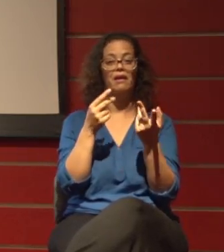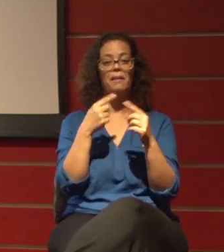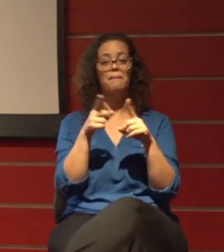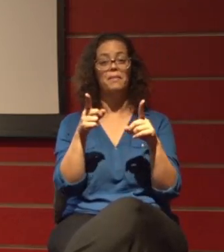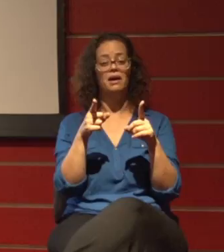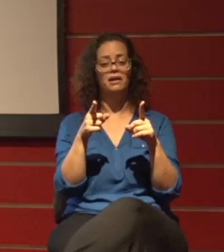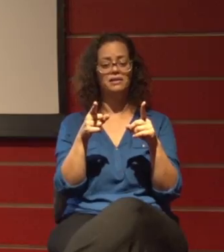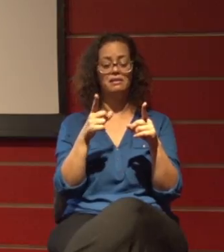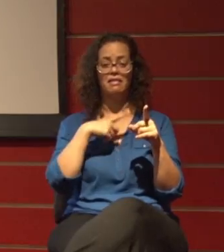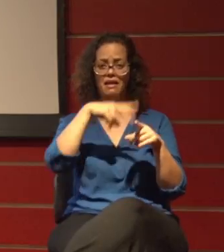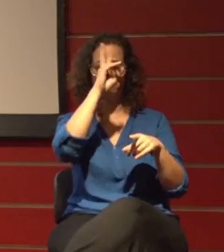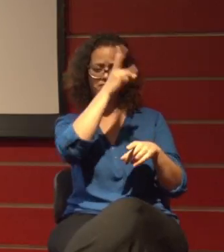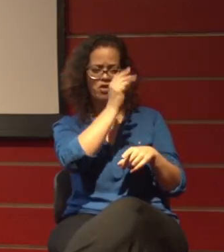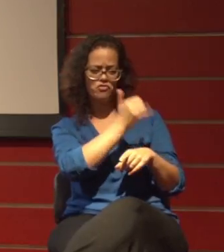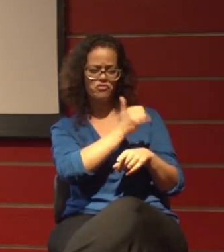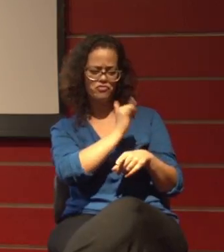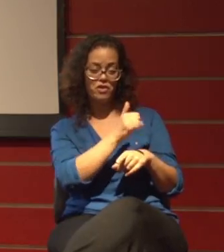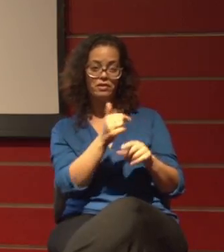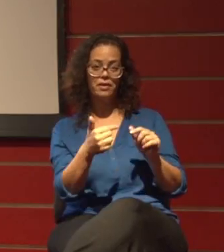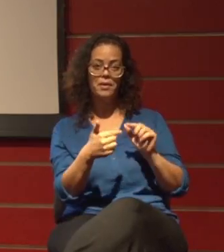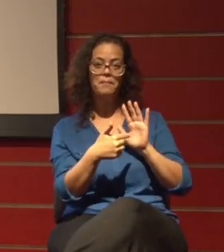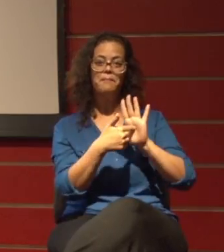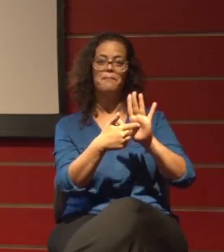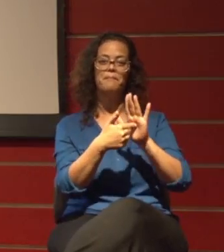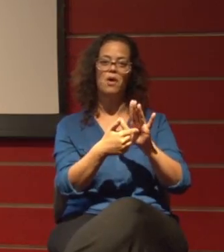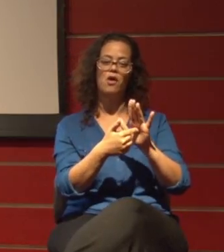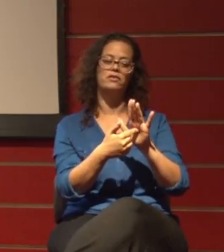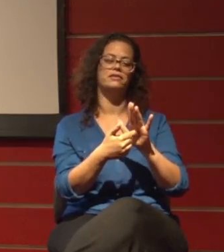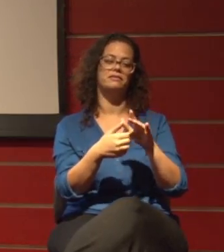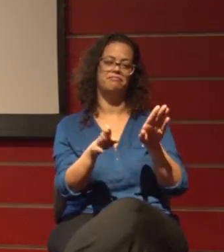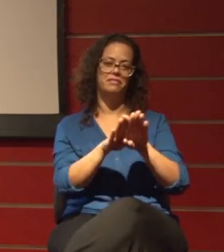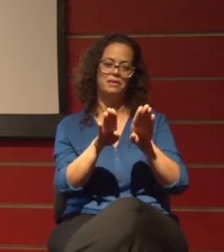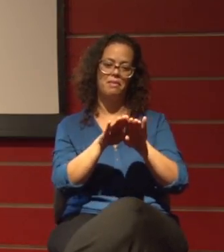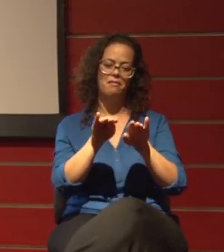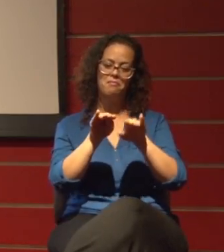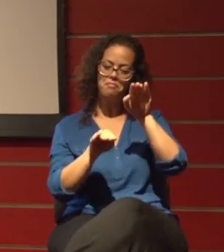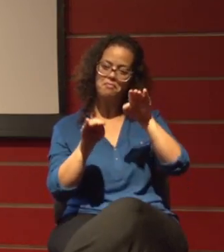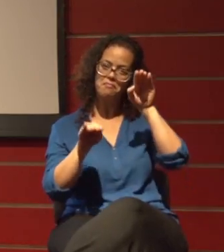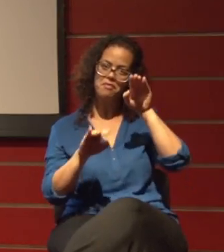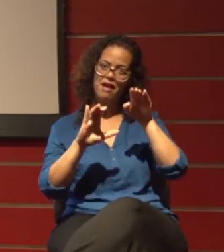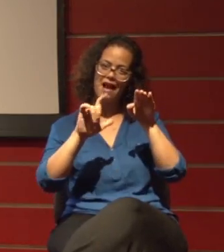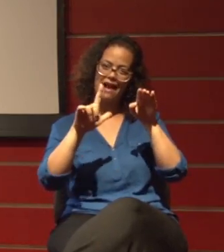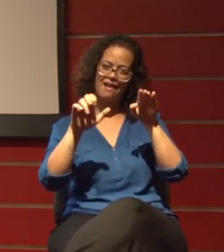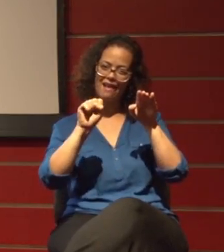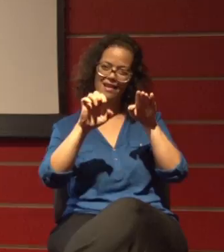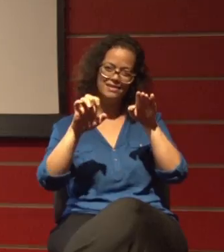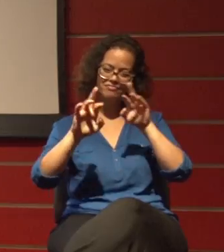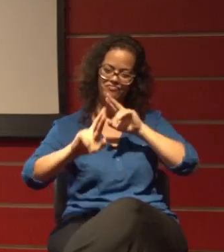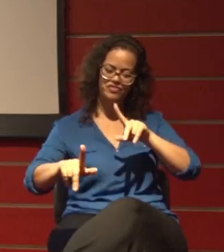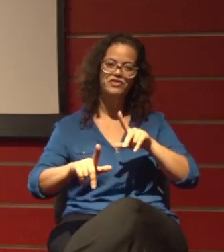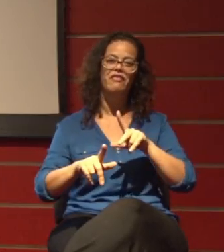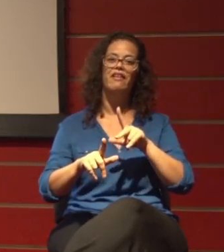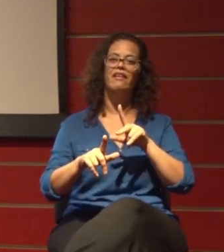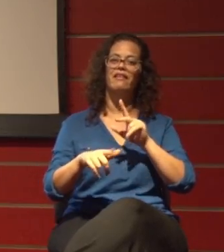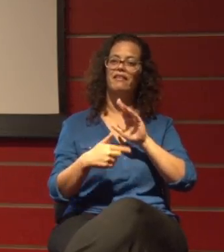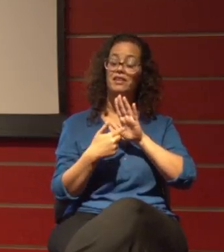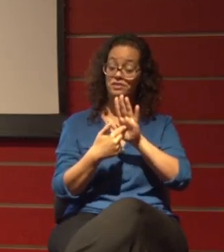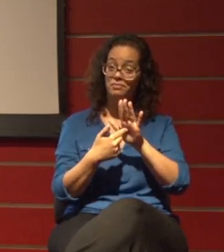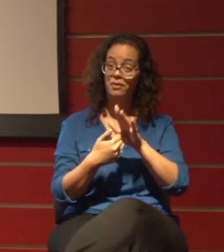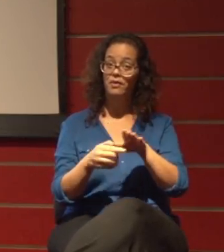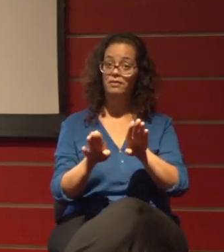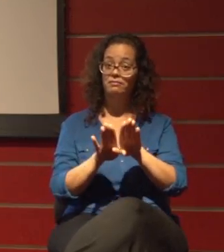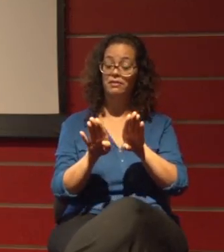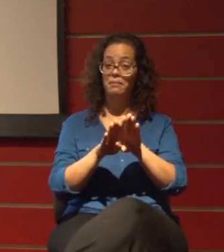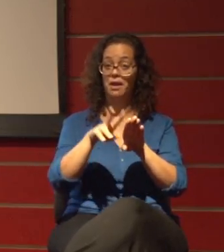de classe fala de né algumas pessoas até tcem teorias em relação a ter aí um nas na